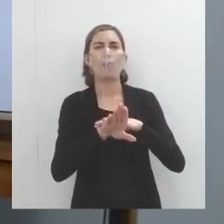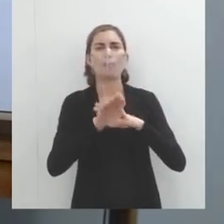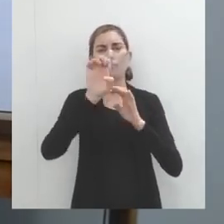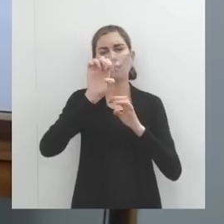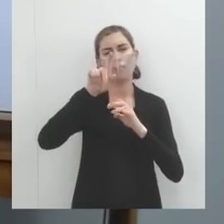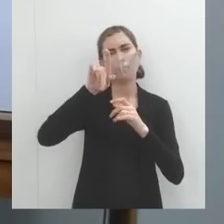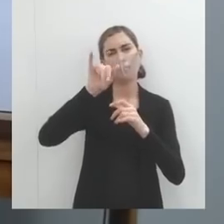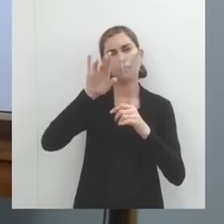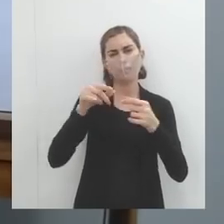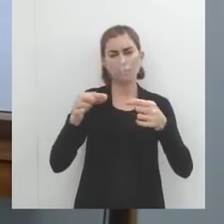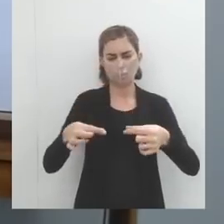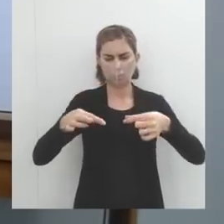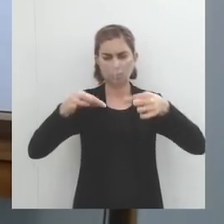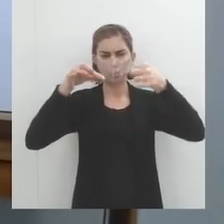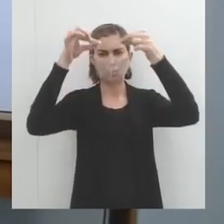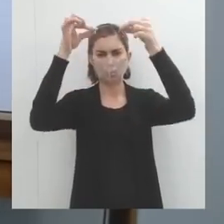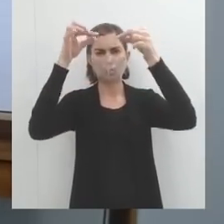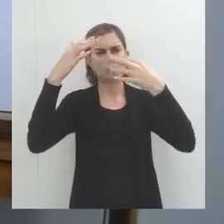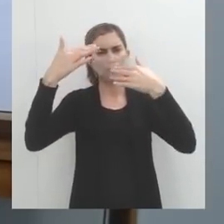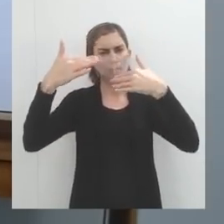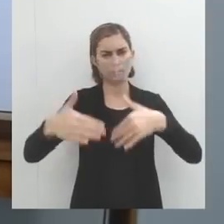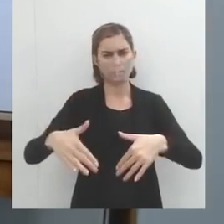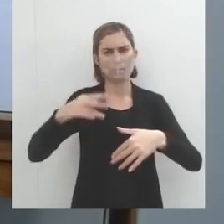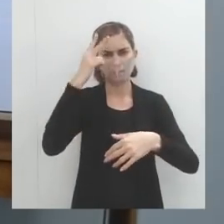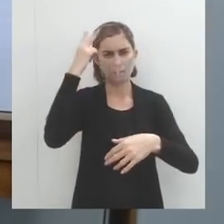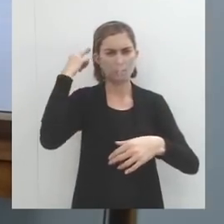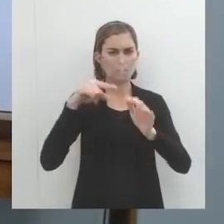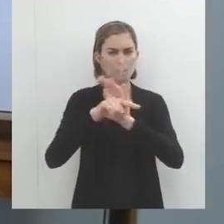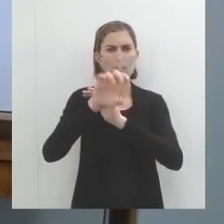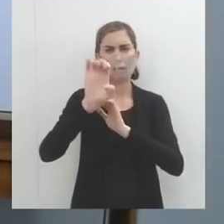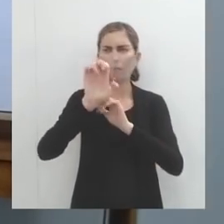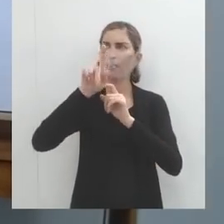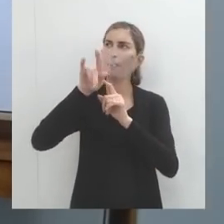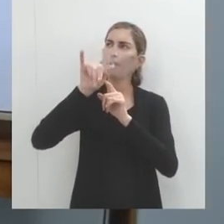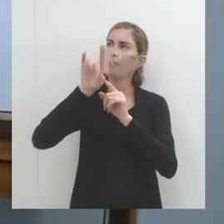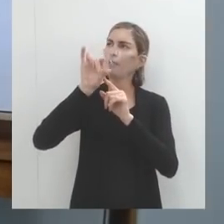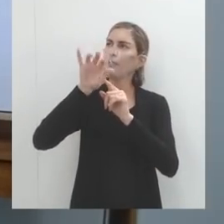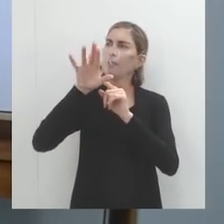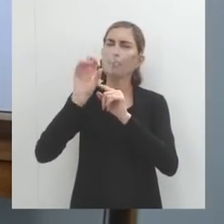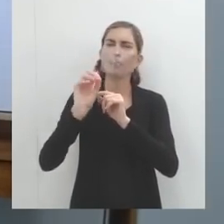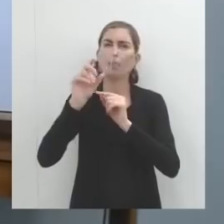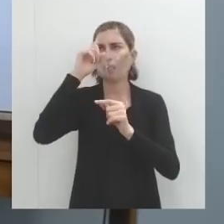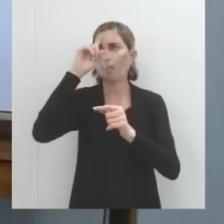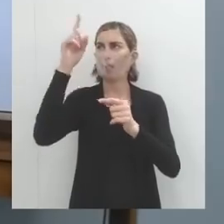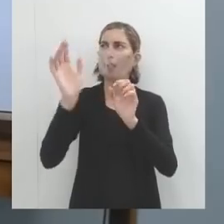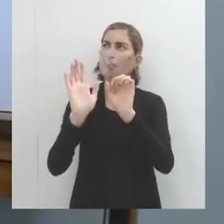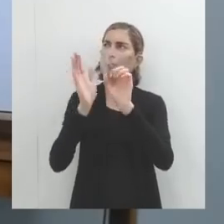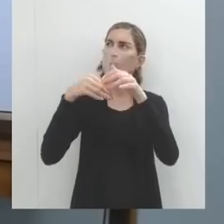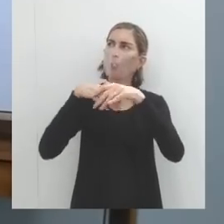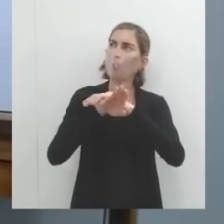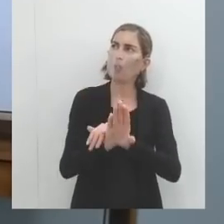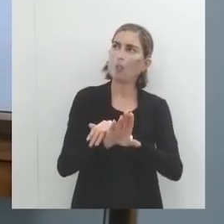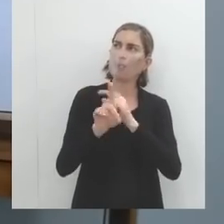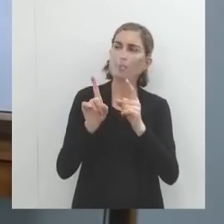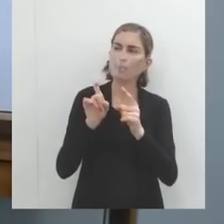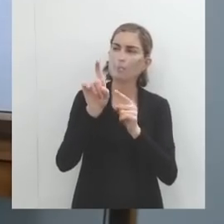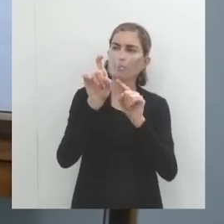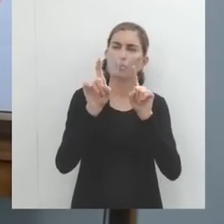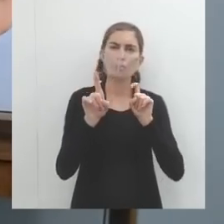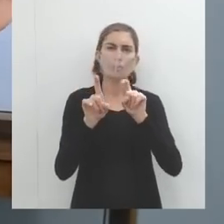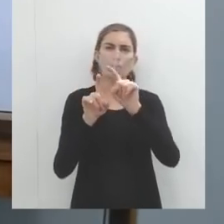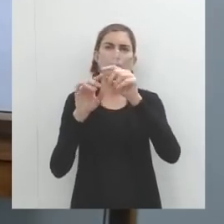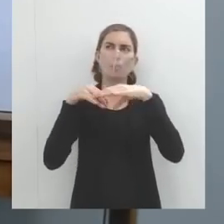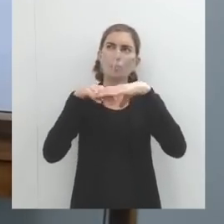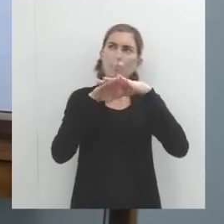epidídimo. Toda vez que tu pegar a questão do vestibular que falar de epidídimo, tu vai procurar lá armazenamento de espermatozoides. É só tu